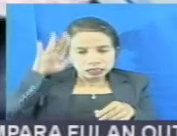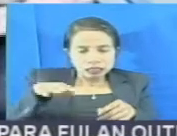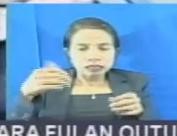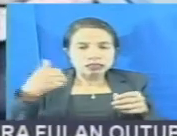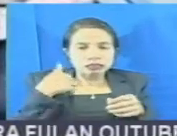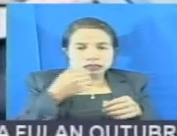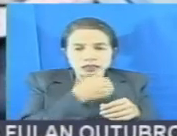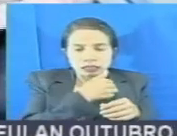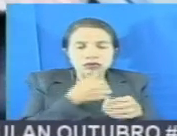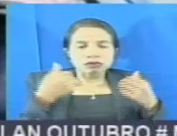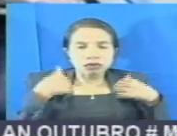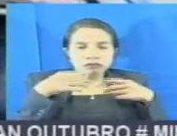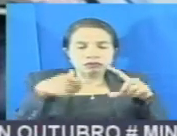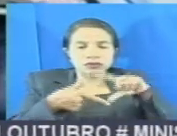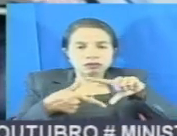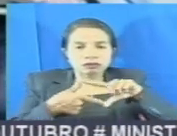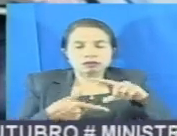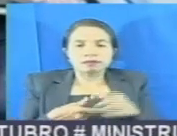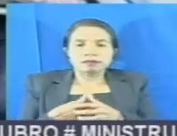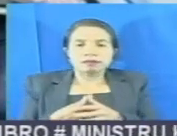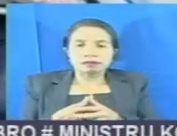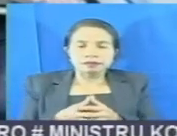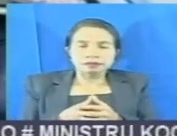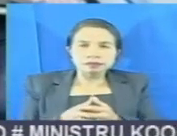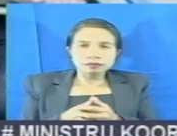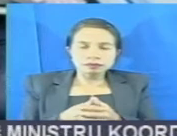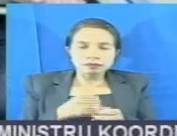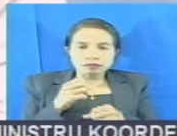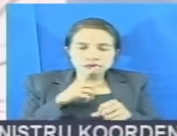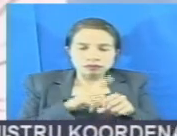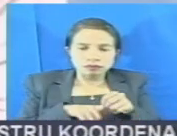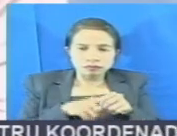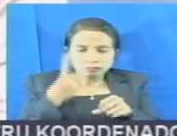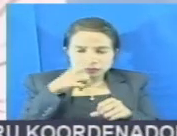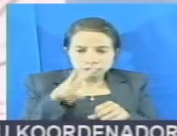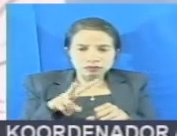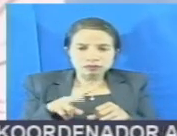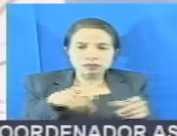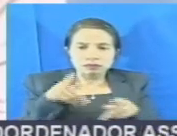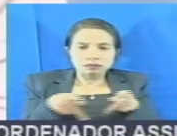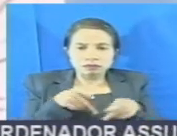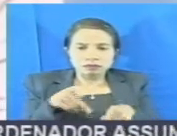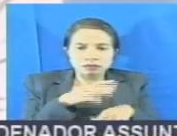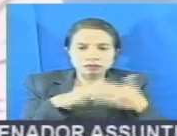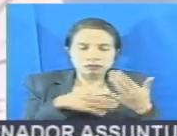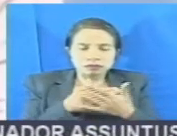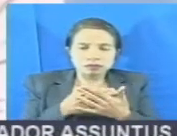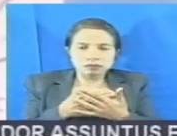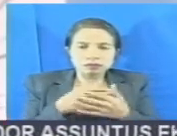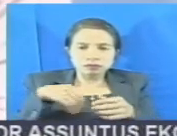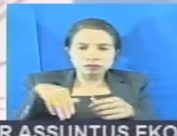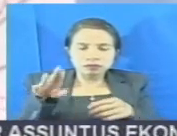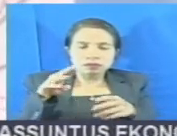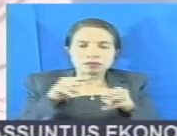circulação, para transportes públicos, Sira. Natureza da durante, né, da recata, cidadão, Sira, passageiro, Sira, quando vai ao